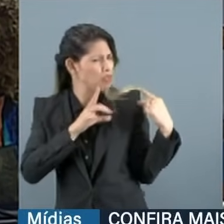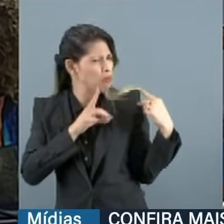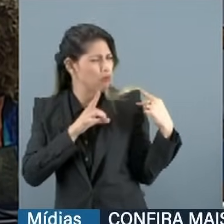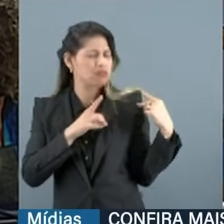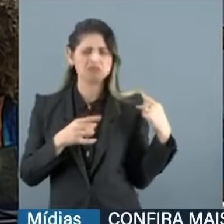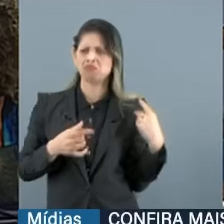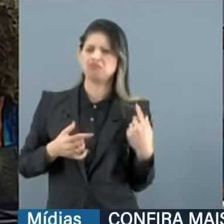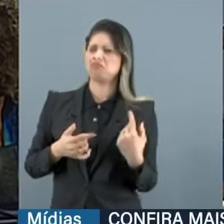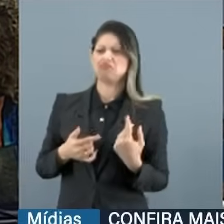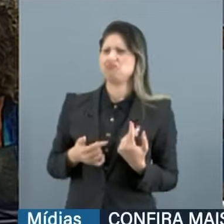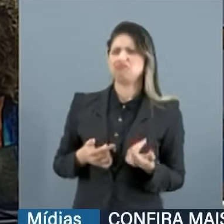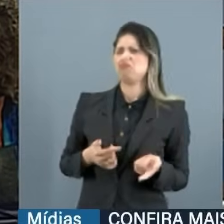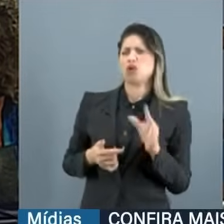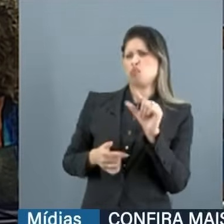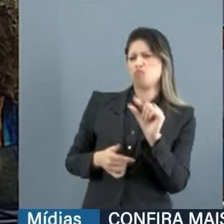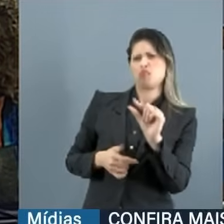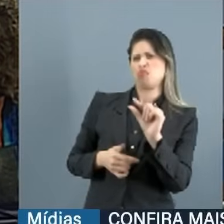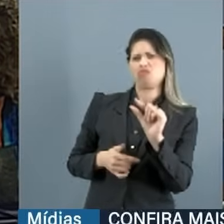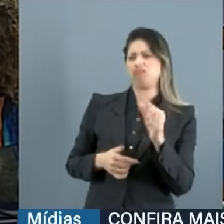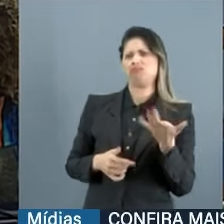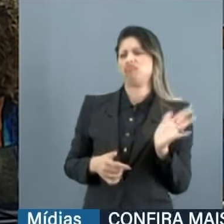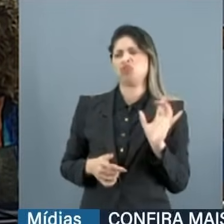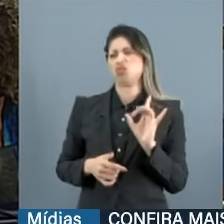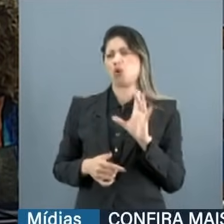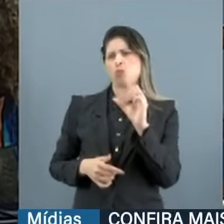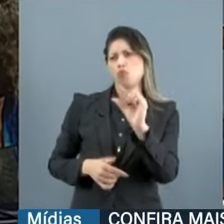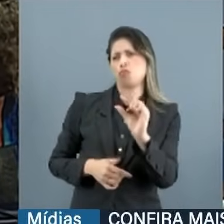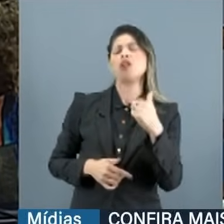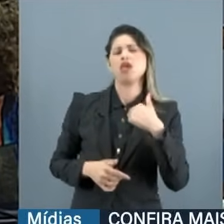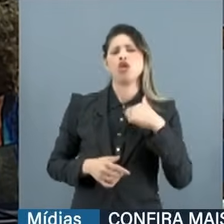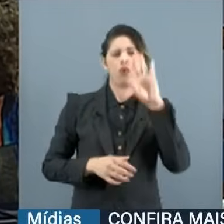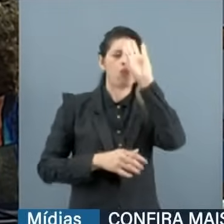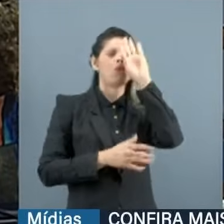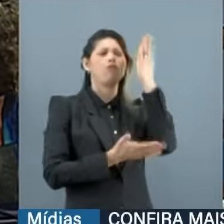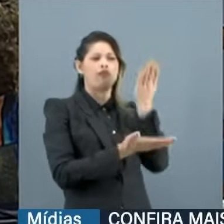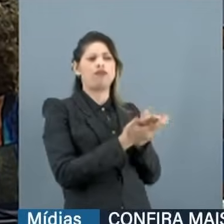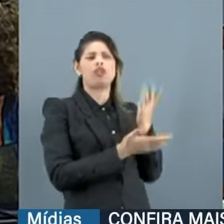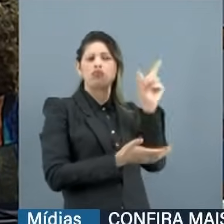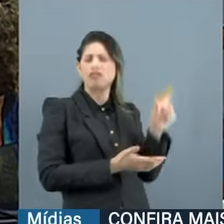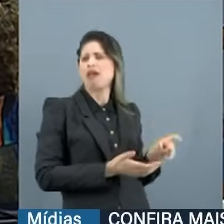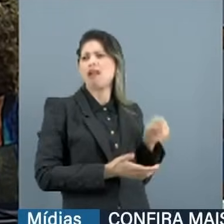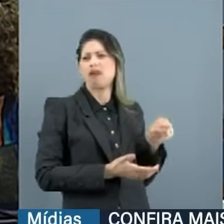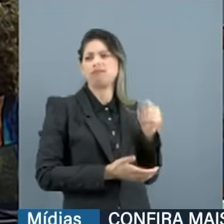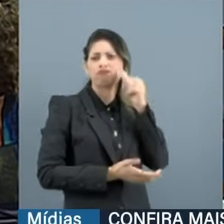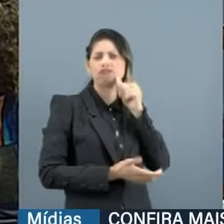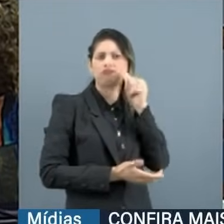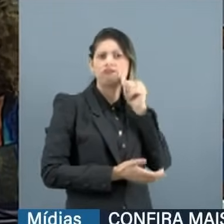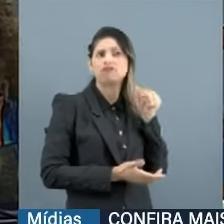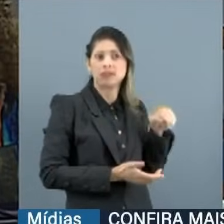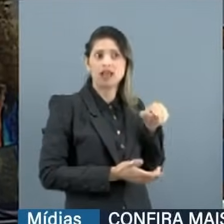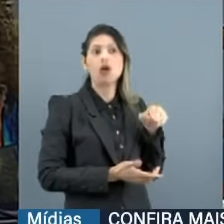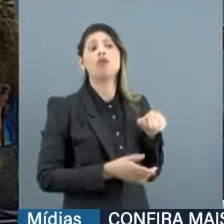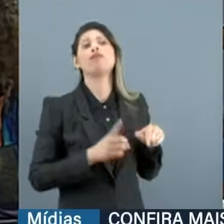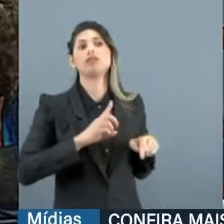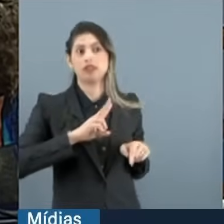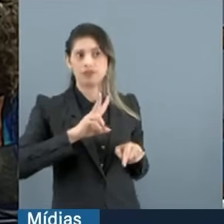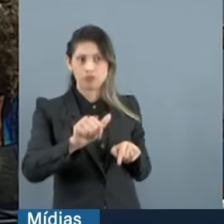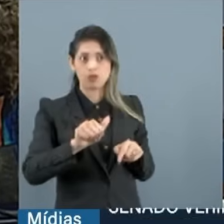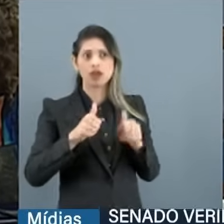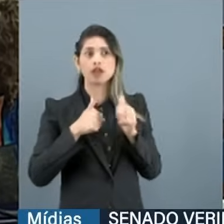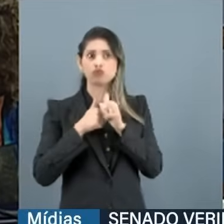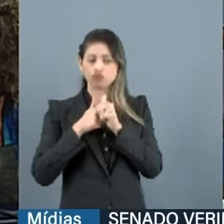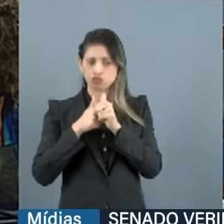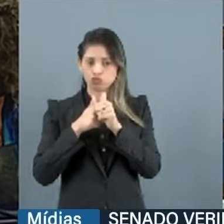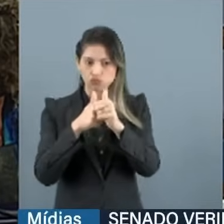não tanto, porque eu confiava bastante na deputada Carla Zambelli. Perfeito. Então você segue até esse posto. Até esse